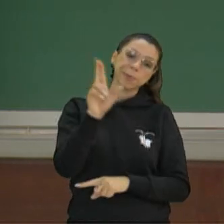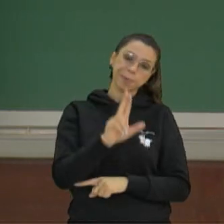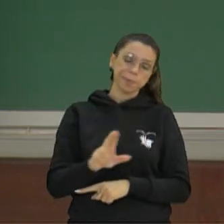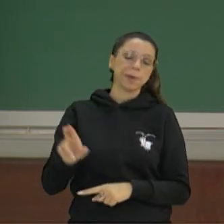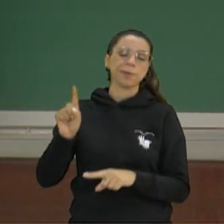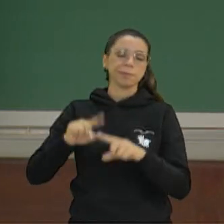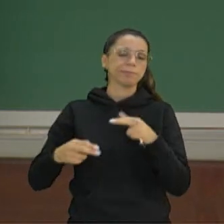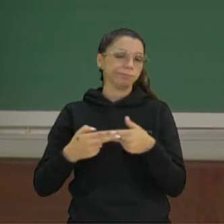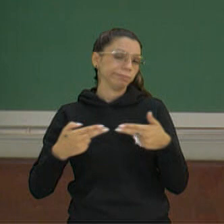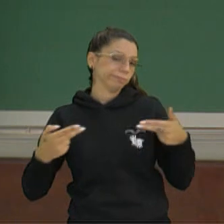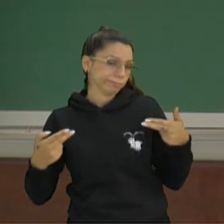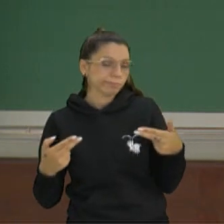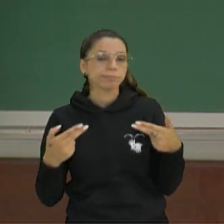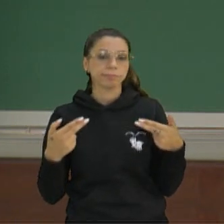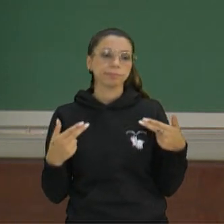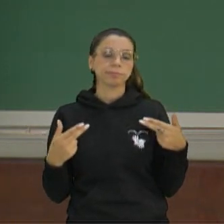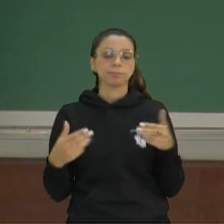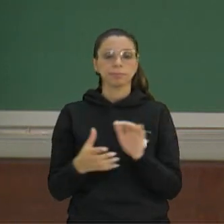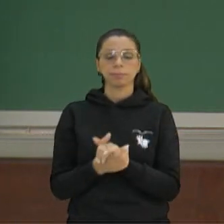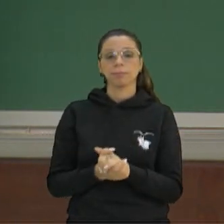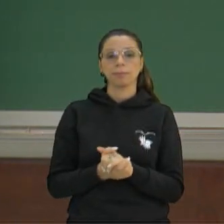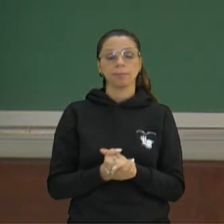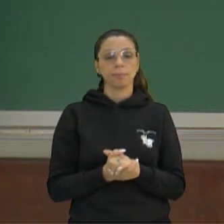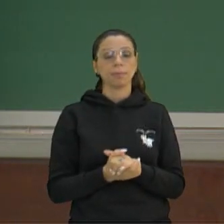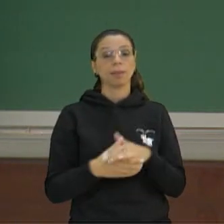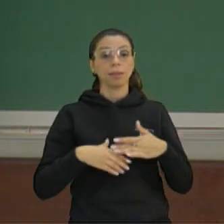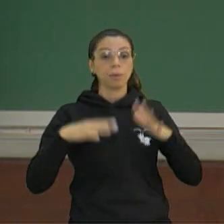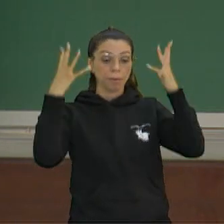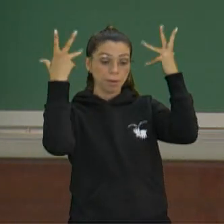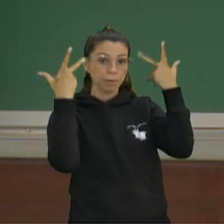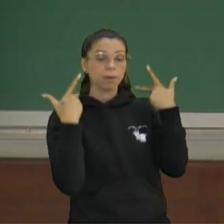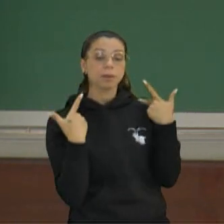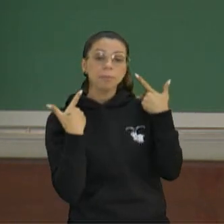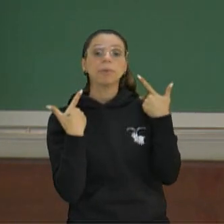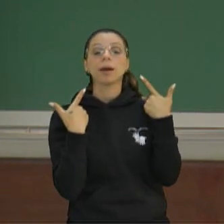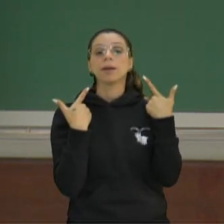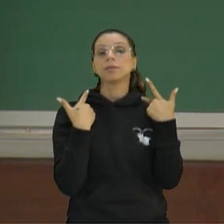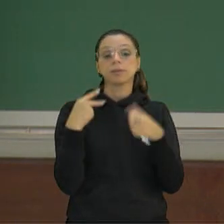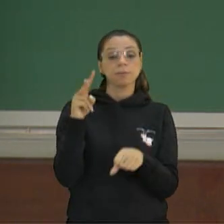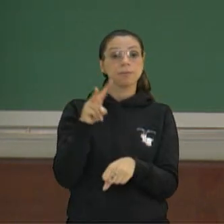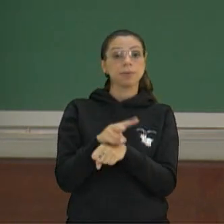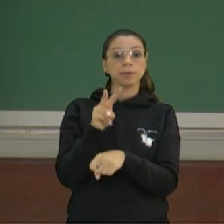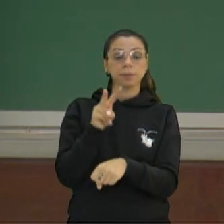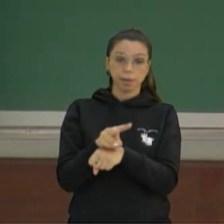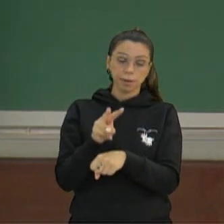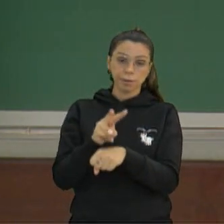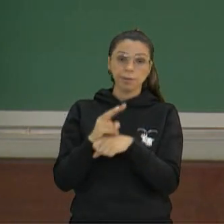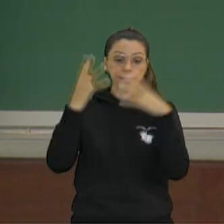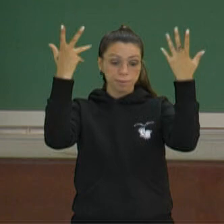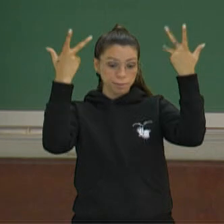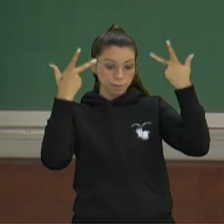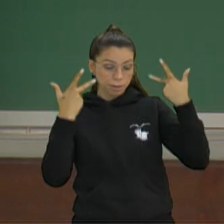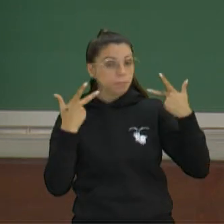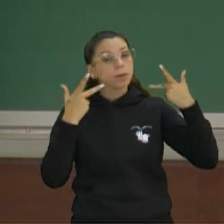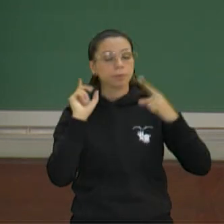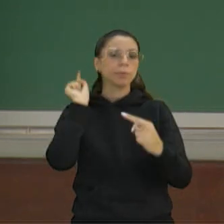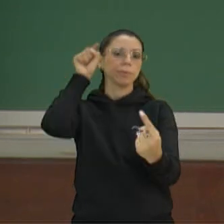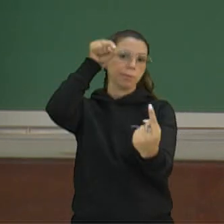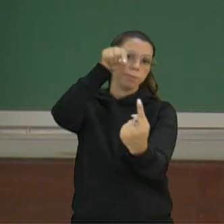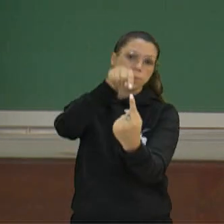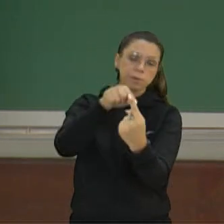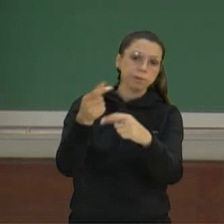como matéria-prima. A pecuária são os animais, né? Que são criados. Esses animais têm uma finalidade